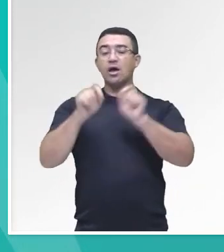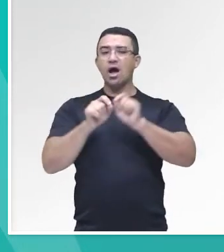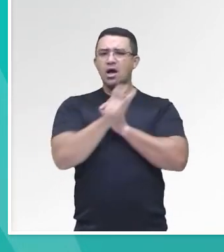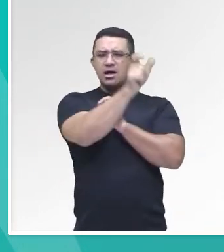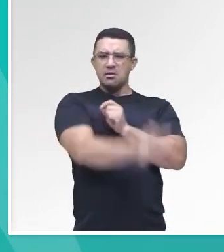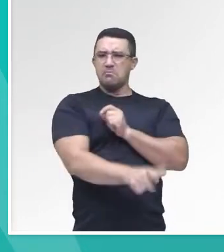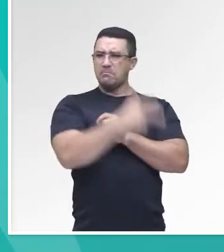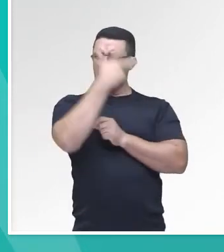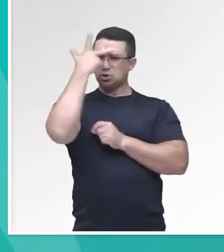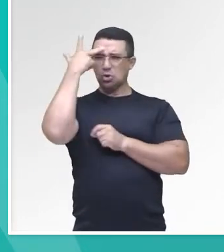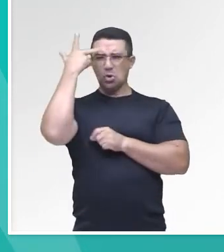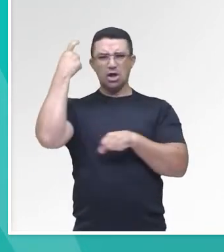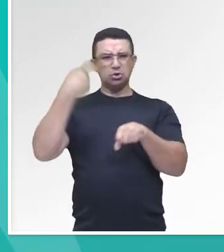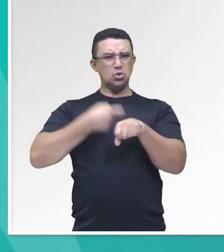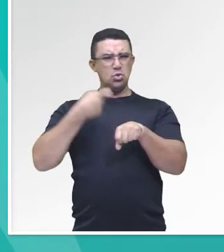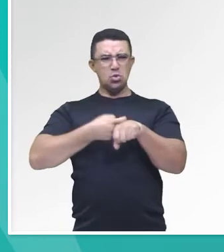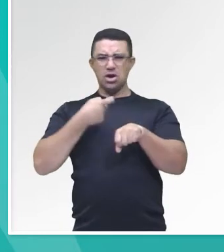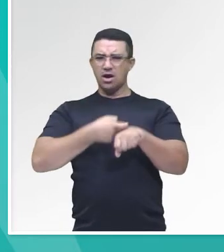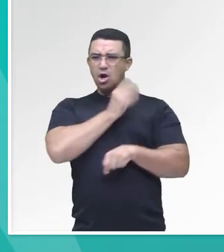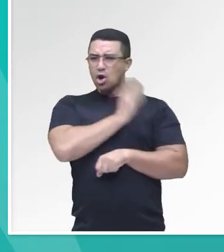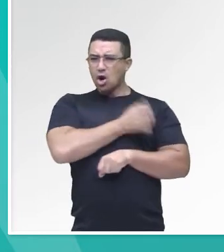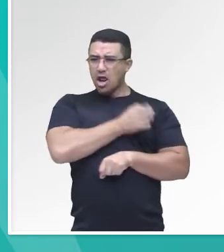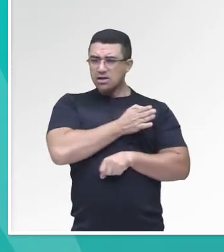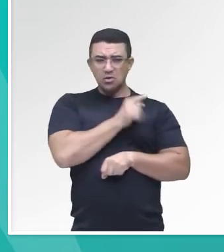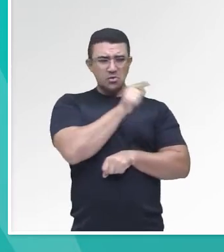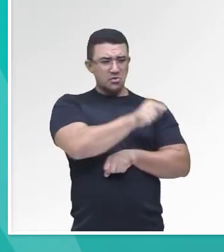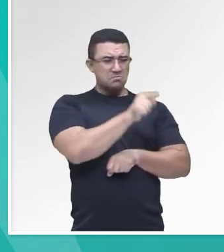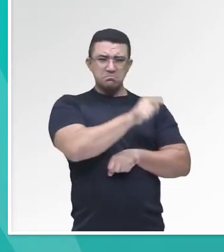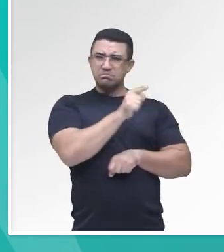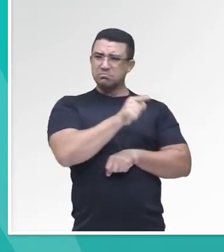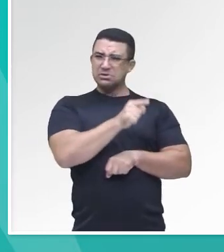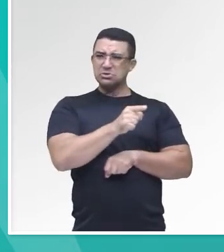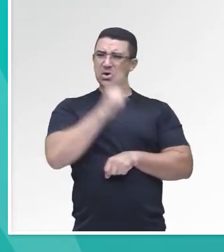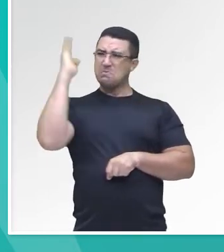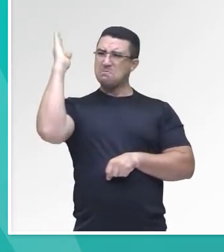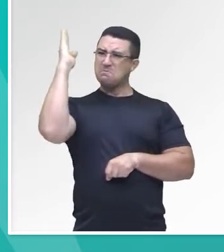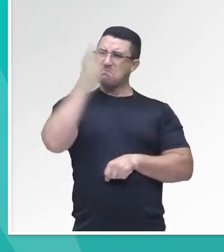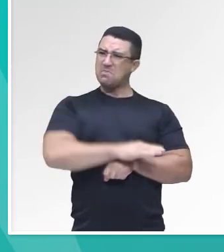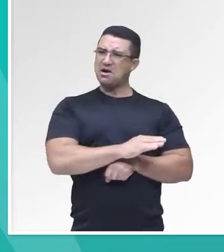pessoa dura de coração, né? Pessoa dura,